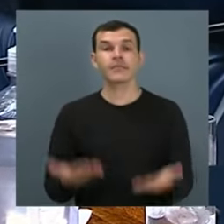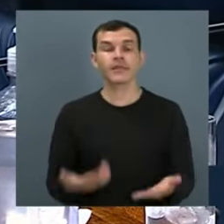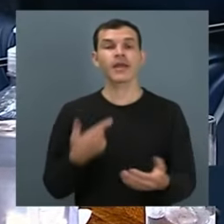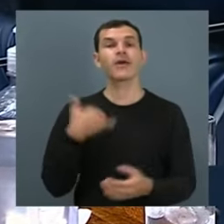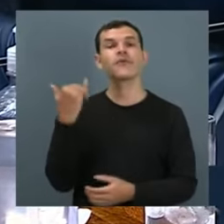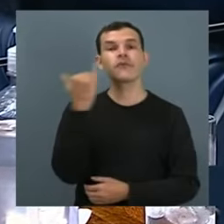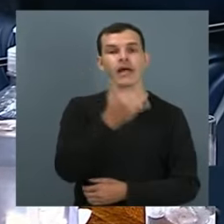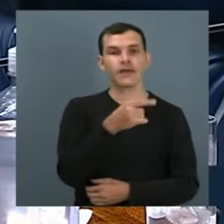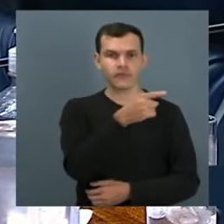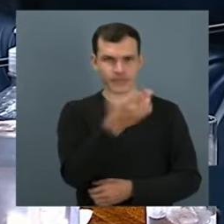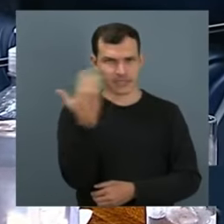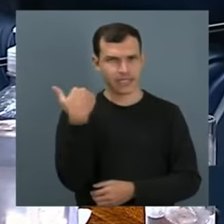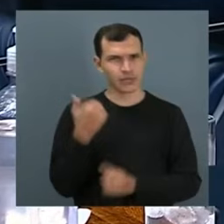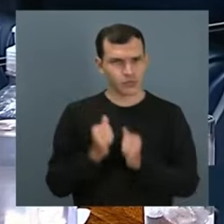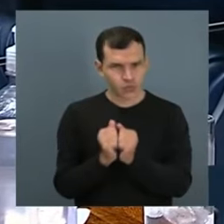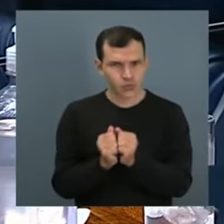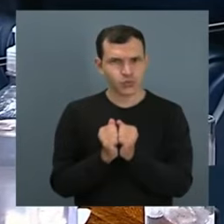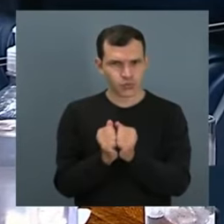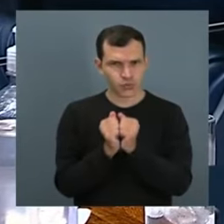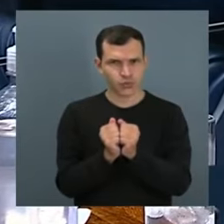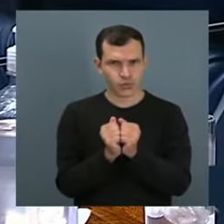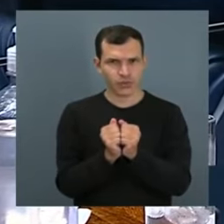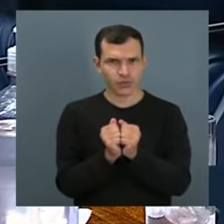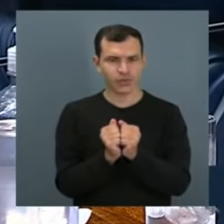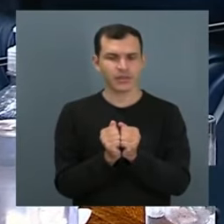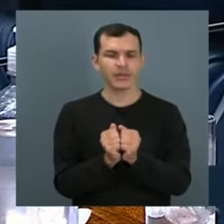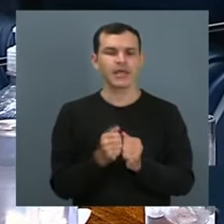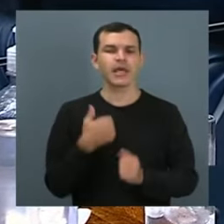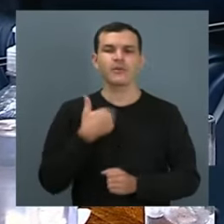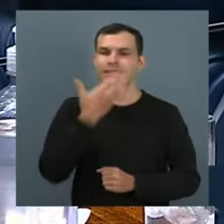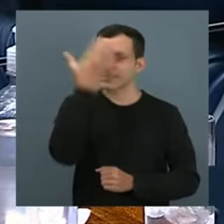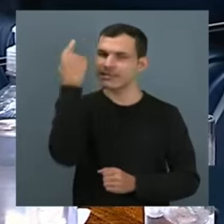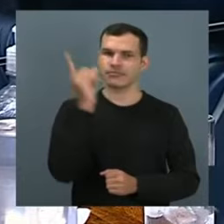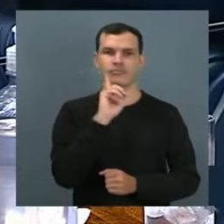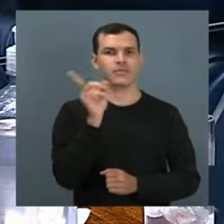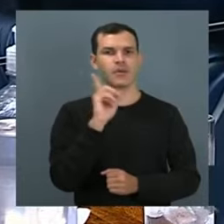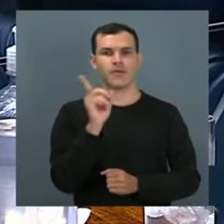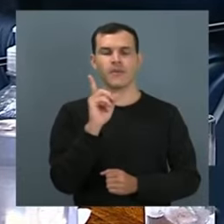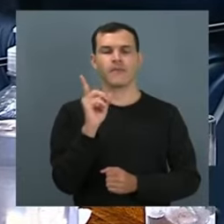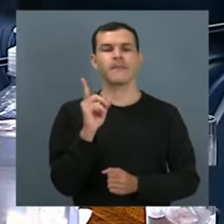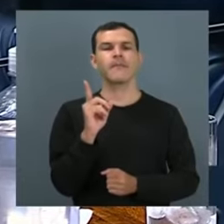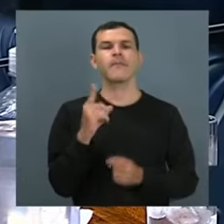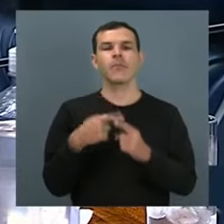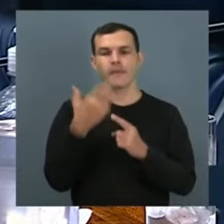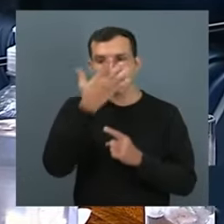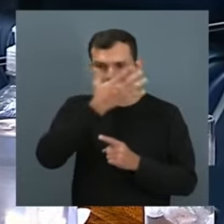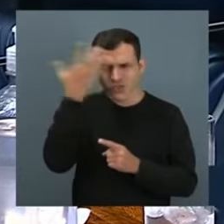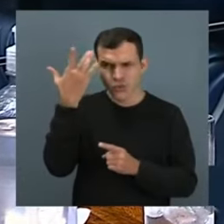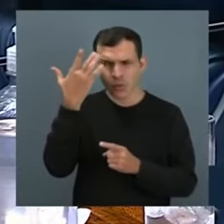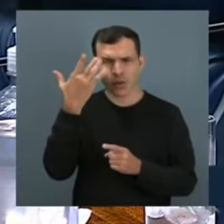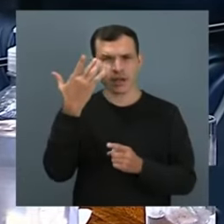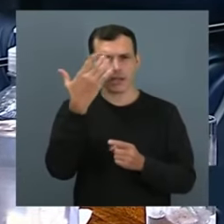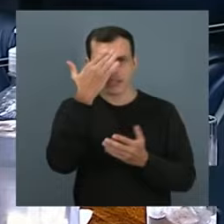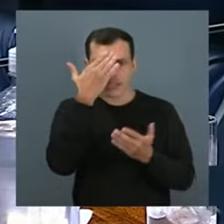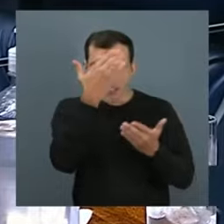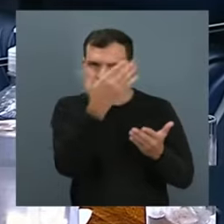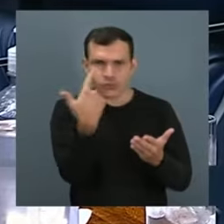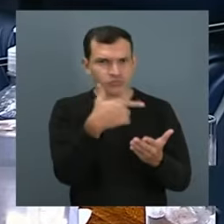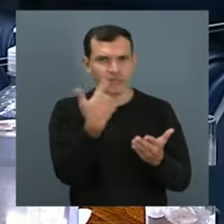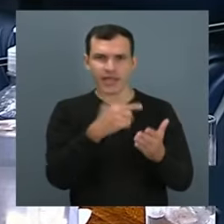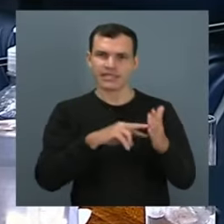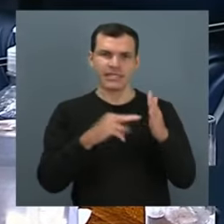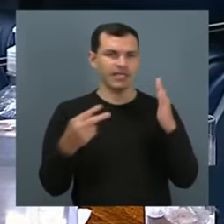não vou esquecer, quem não tem gratidão não tem caráter. Você me acompanhou na luta, e ficou junto comigo